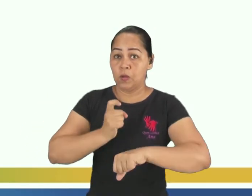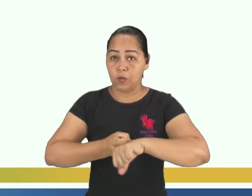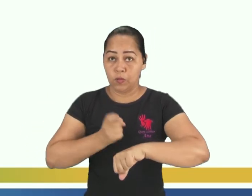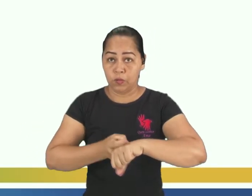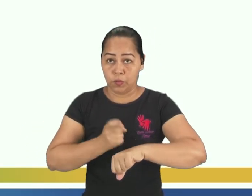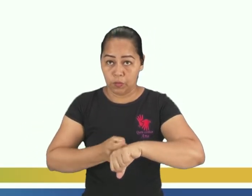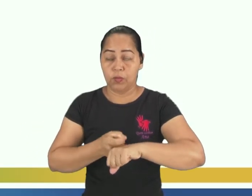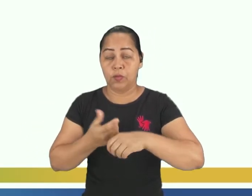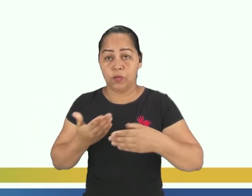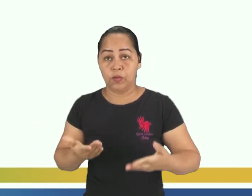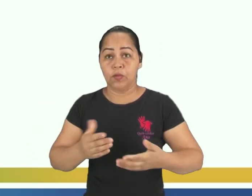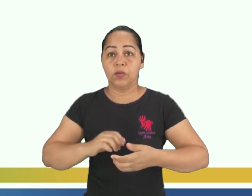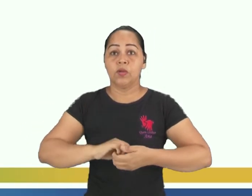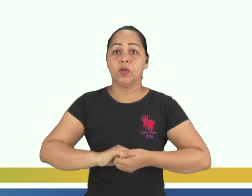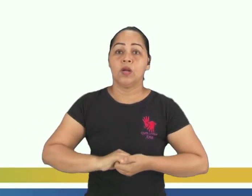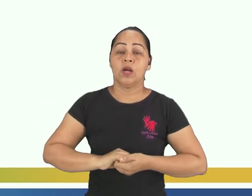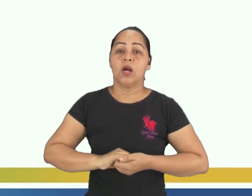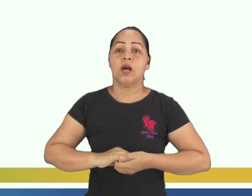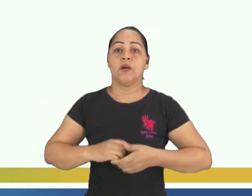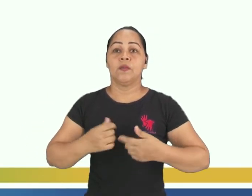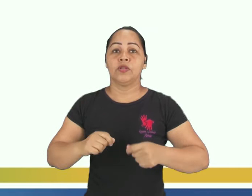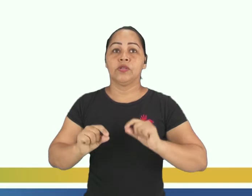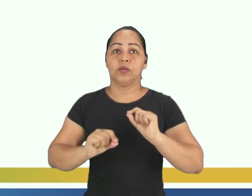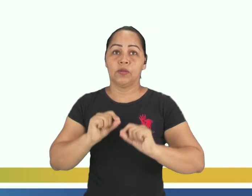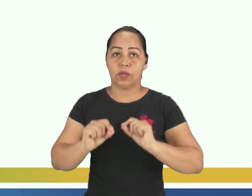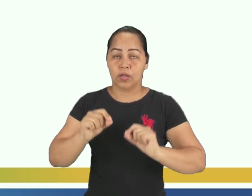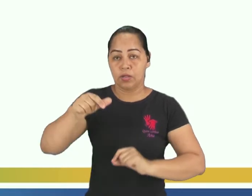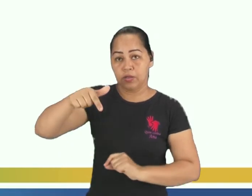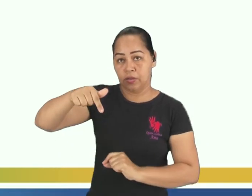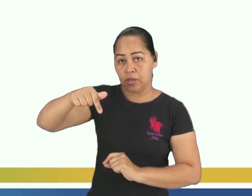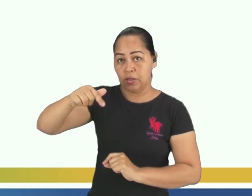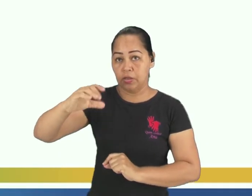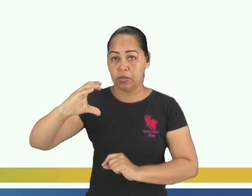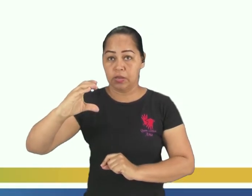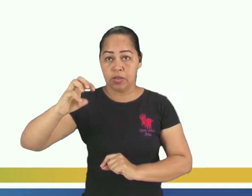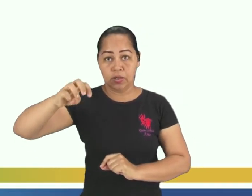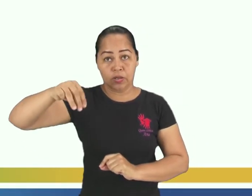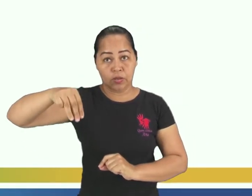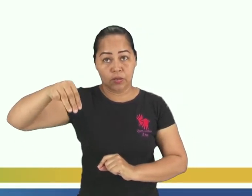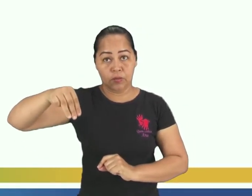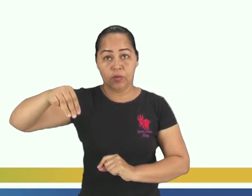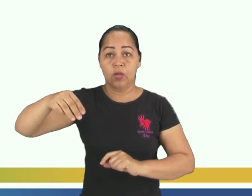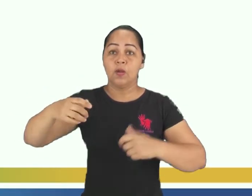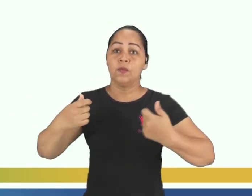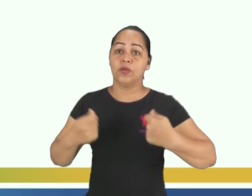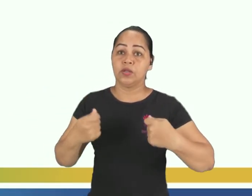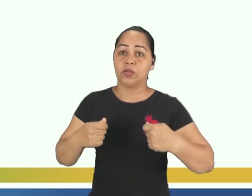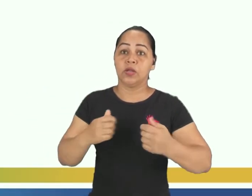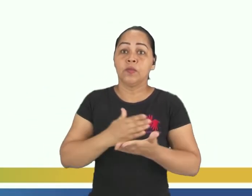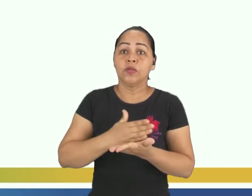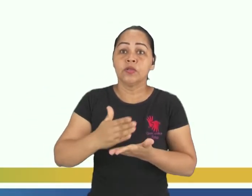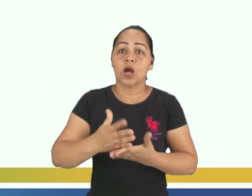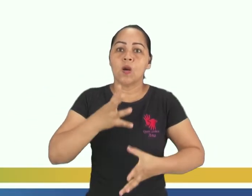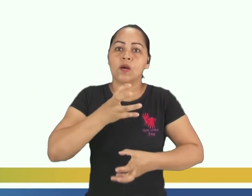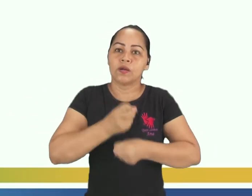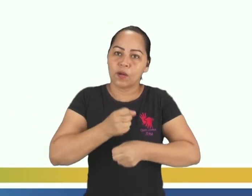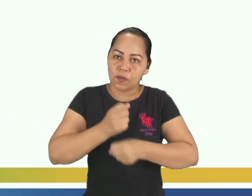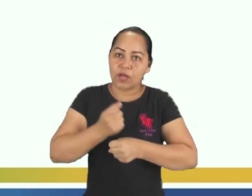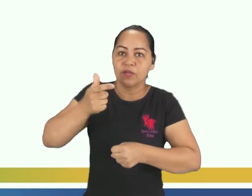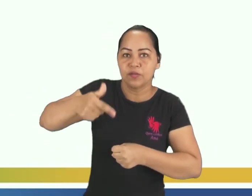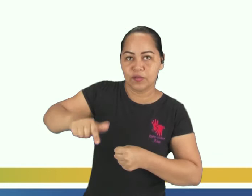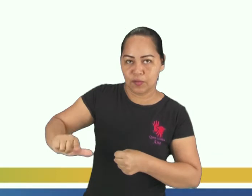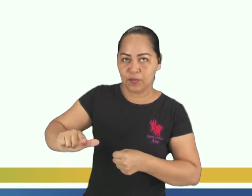do chapeuzinho, dado pela forma rachurada aí em amarelo, precisaremos inicialmente calcular, então,